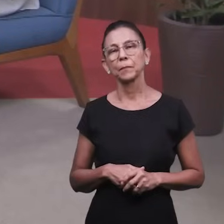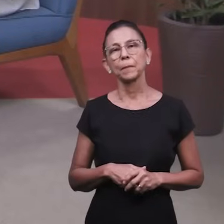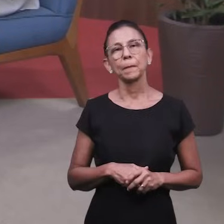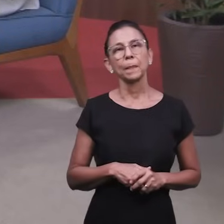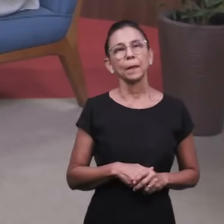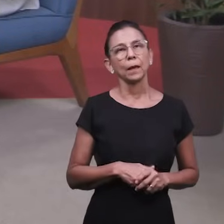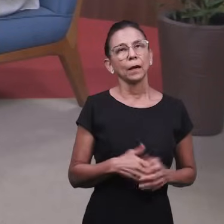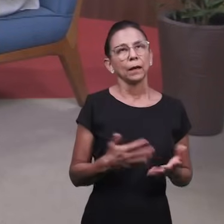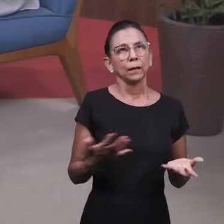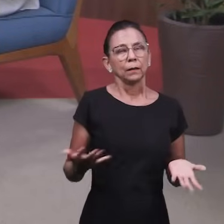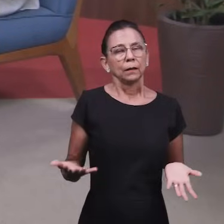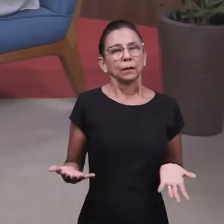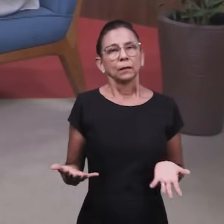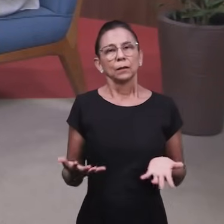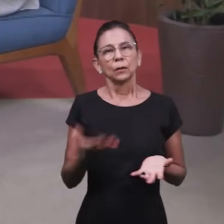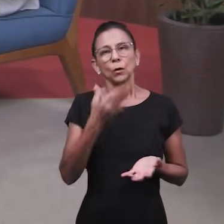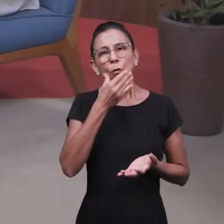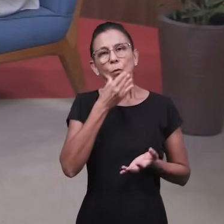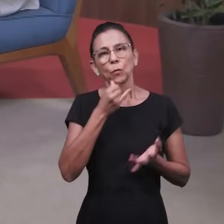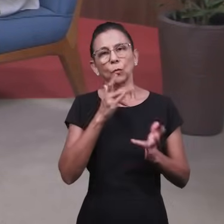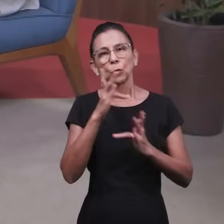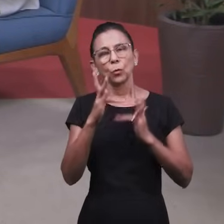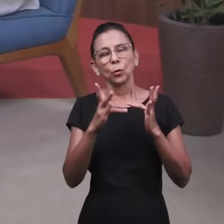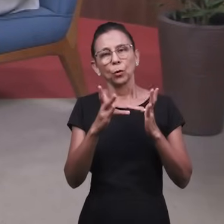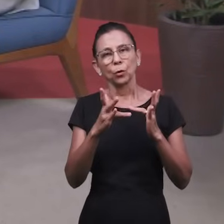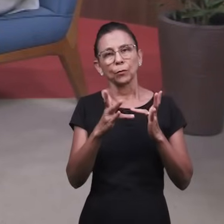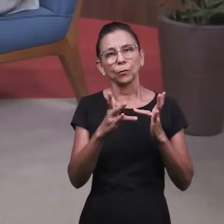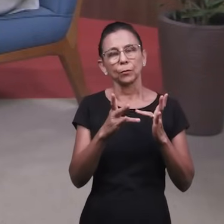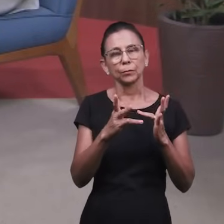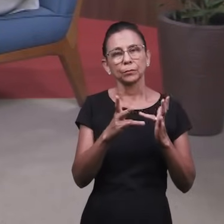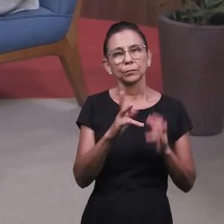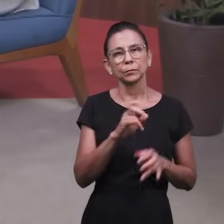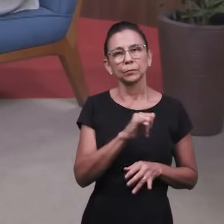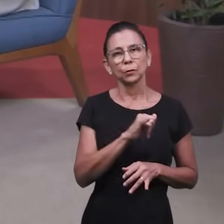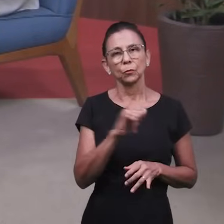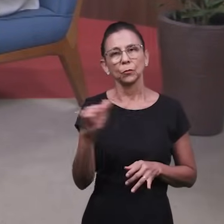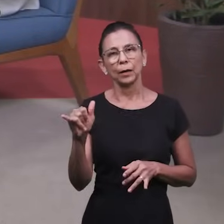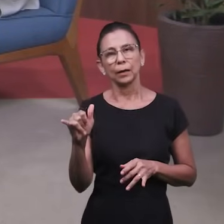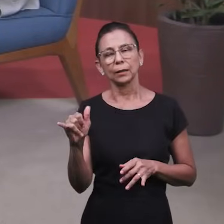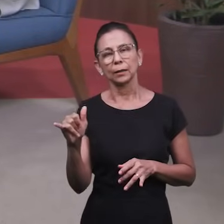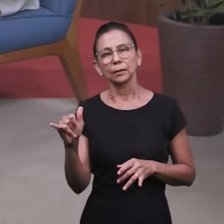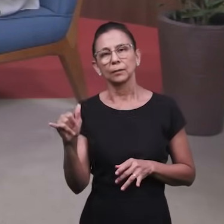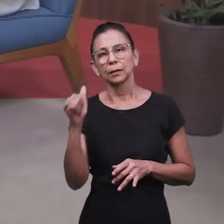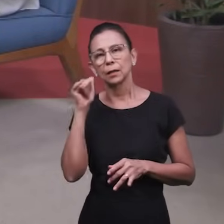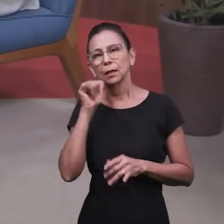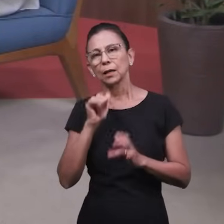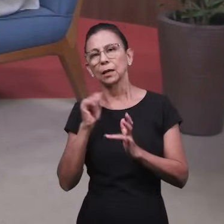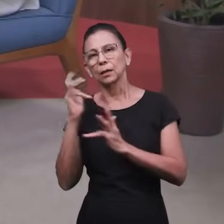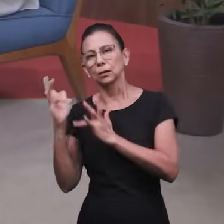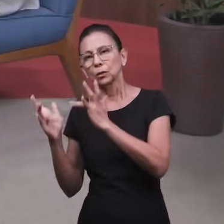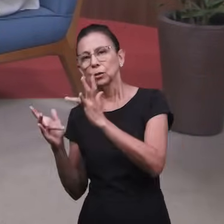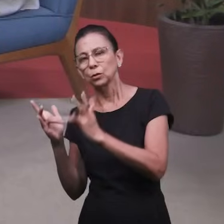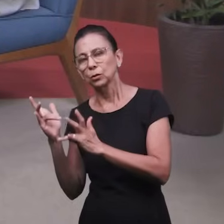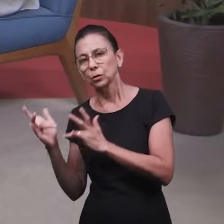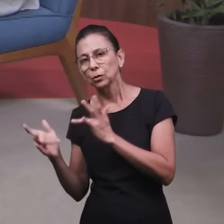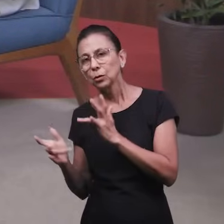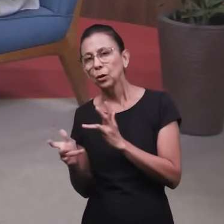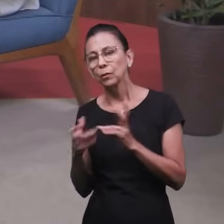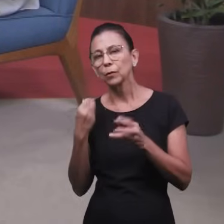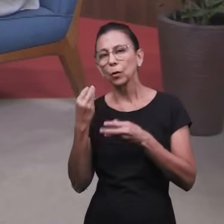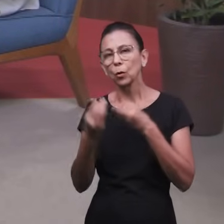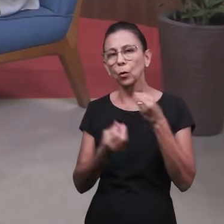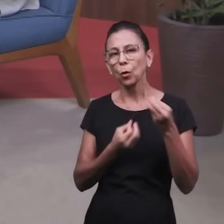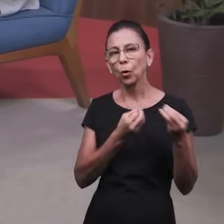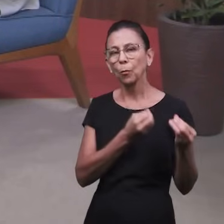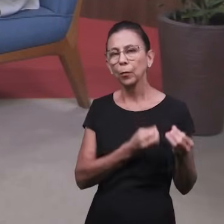São destacadas. Na medida que o noivo fala acerca da noiva, que ele descreve o que ele